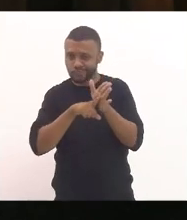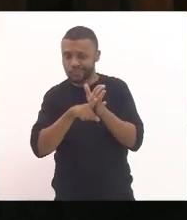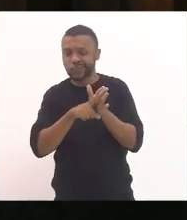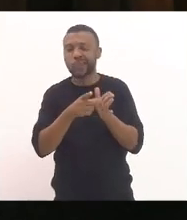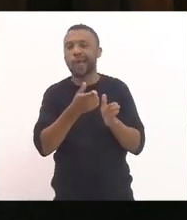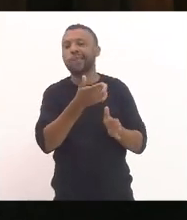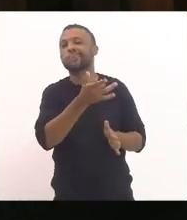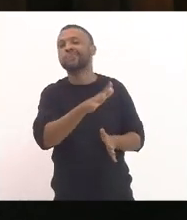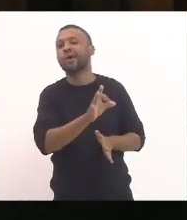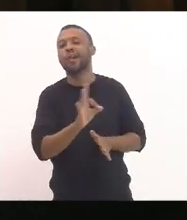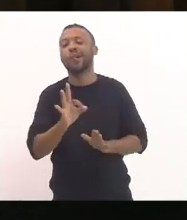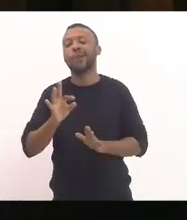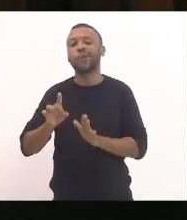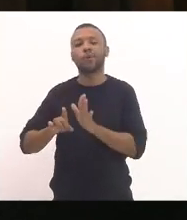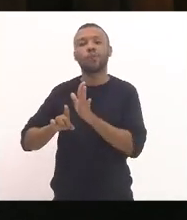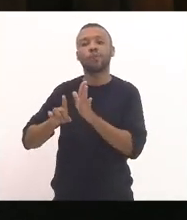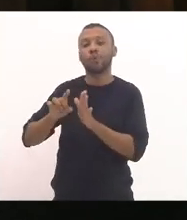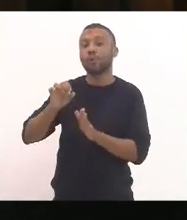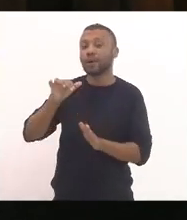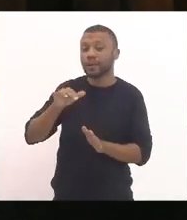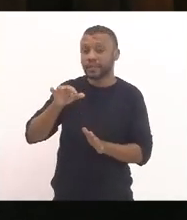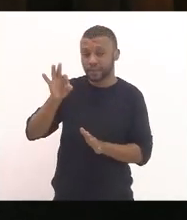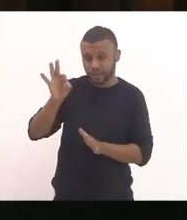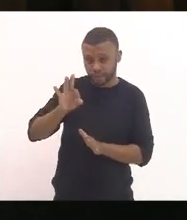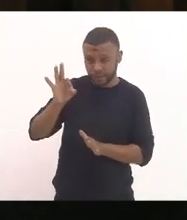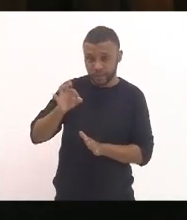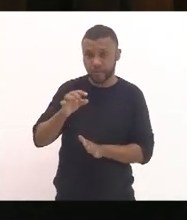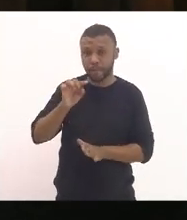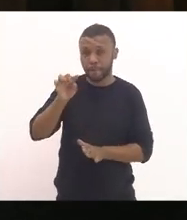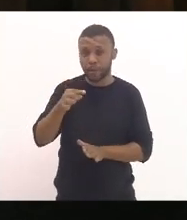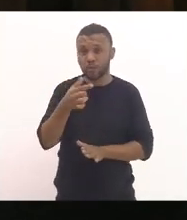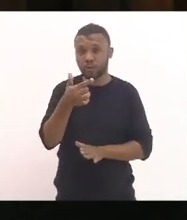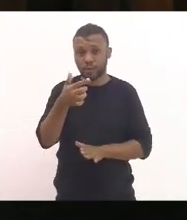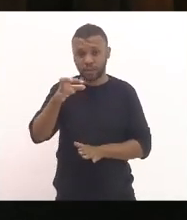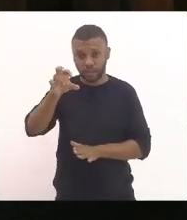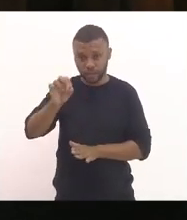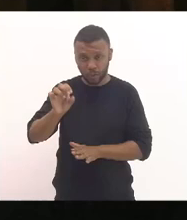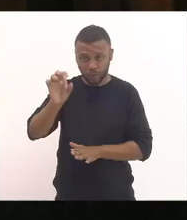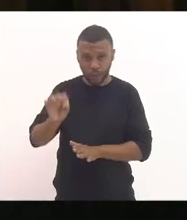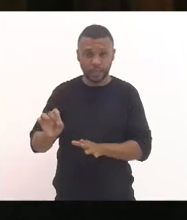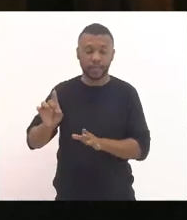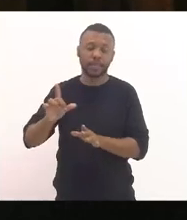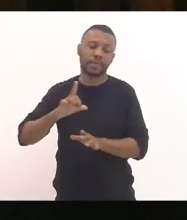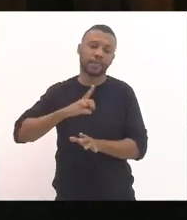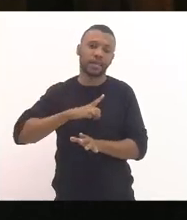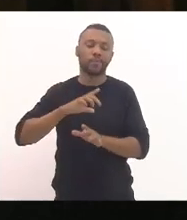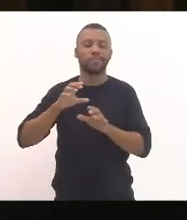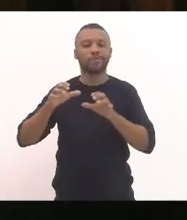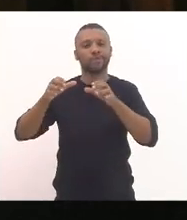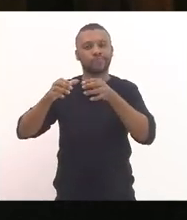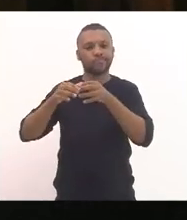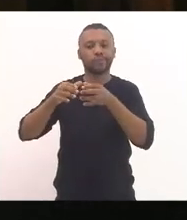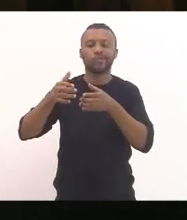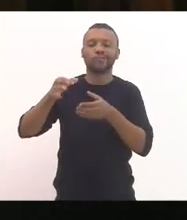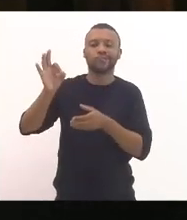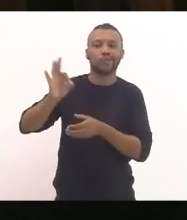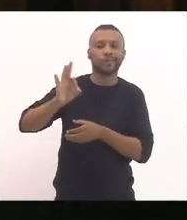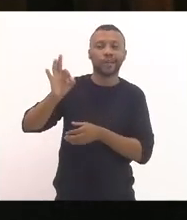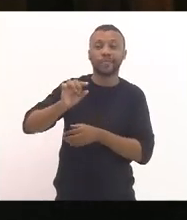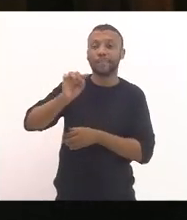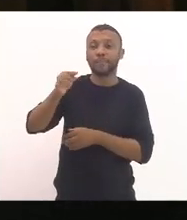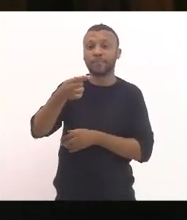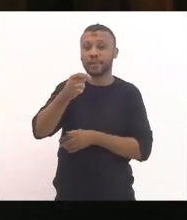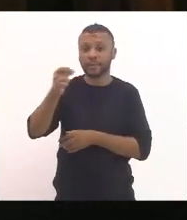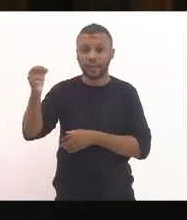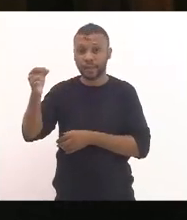depreciando ninguém conhece 1250 e temos um o comissário de polícia com índios mil e cem sendo exigido